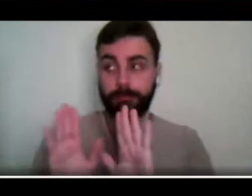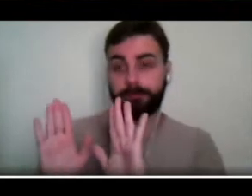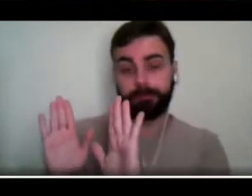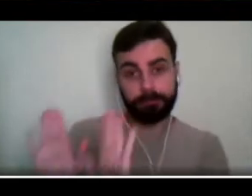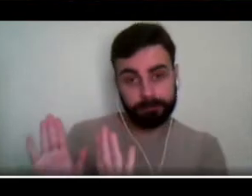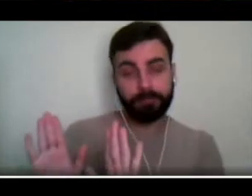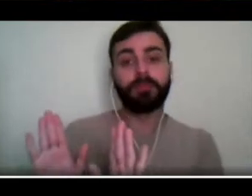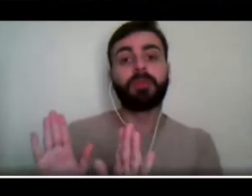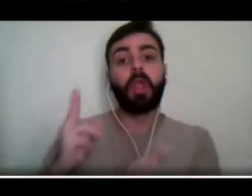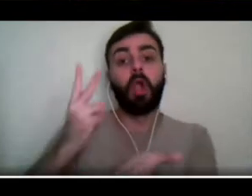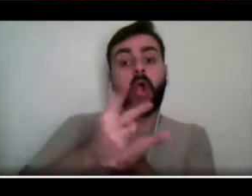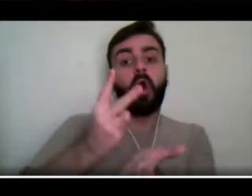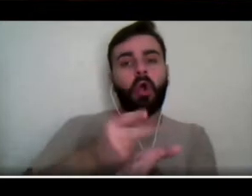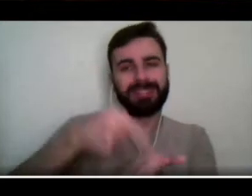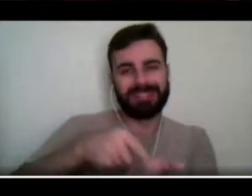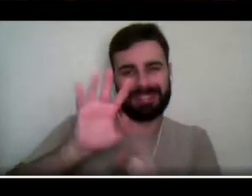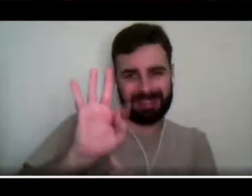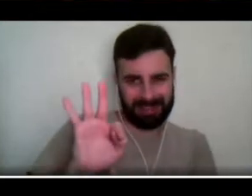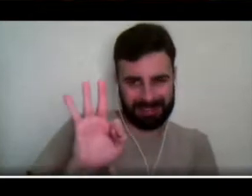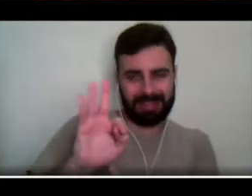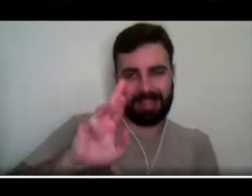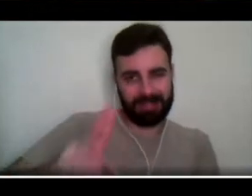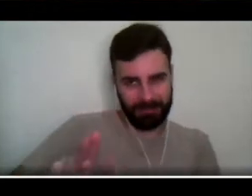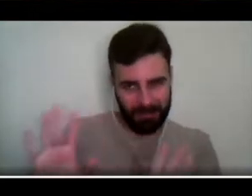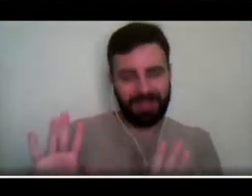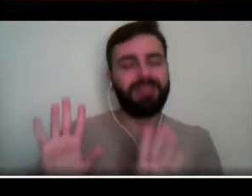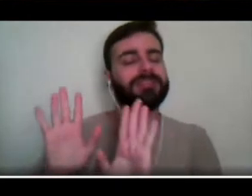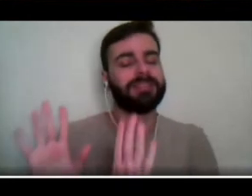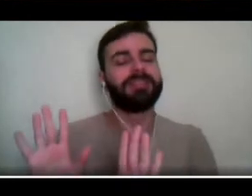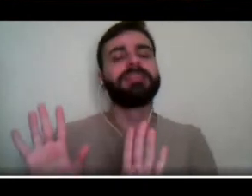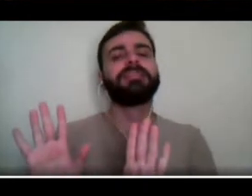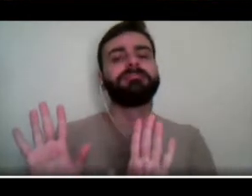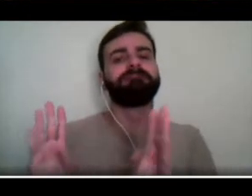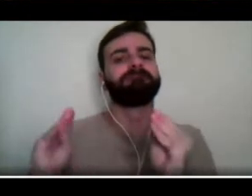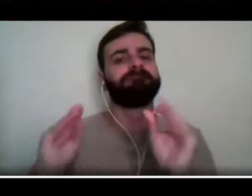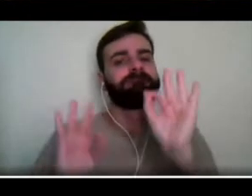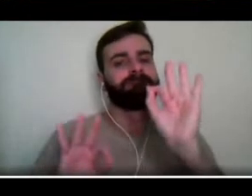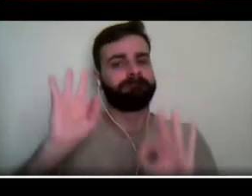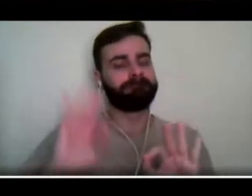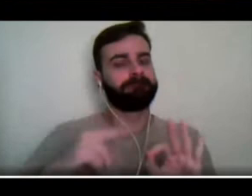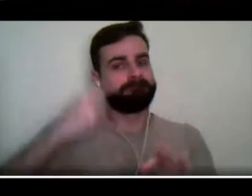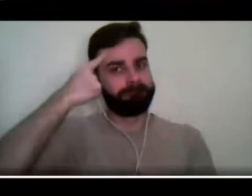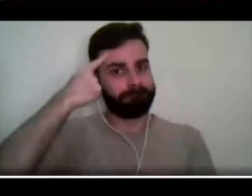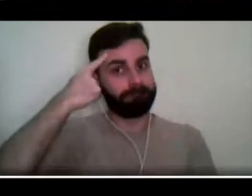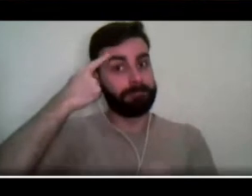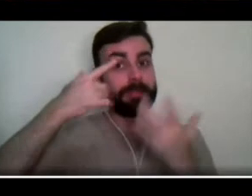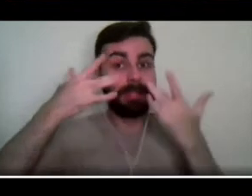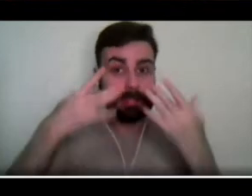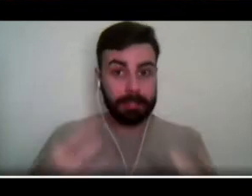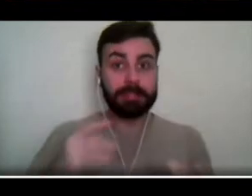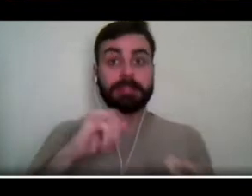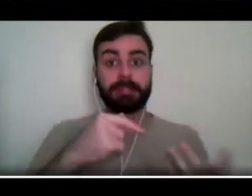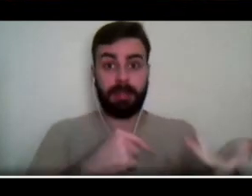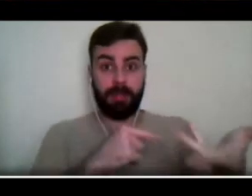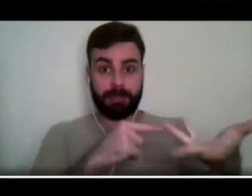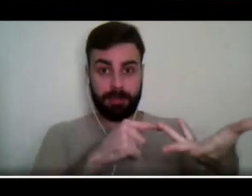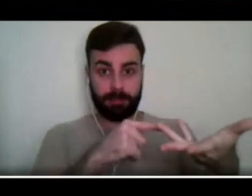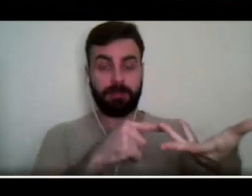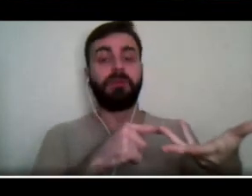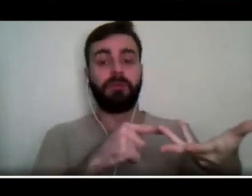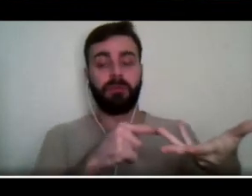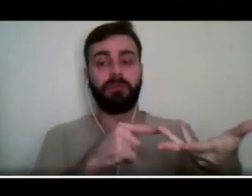constante, vamos reformular. Quando você tem uma aceleração, né? Você tem uma